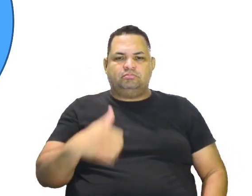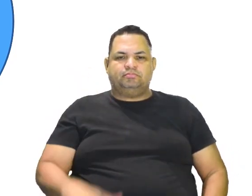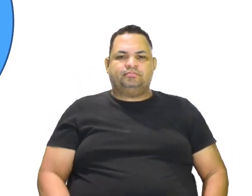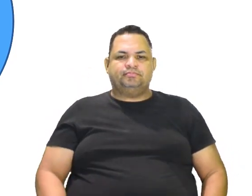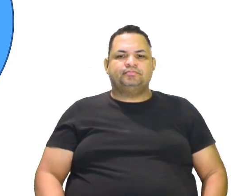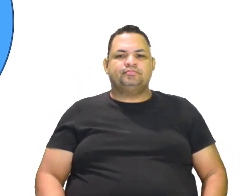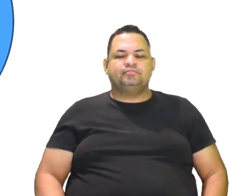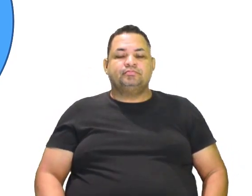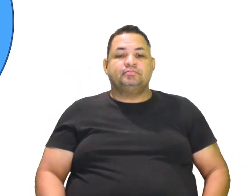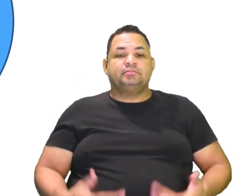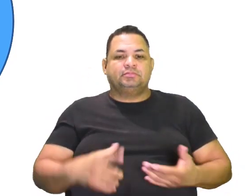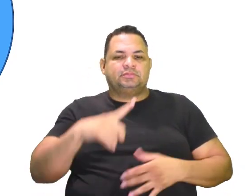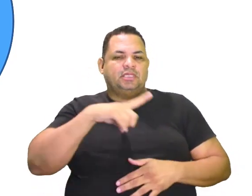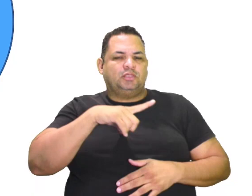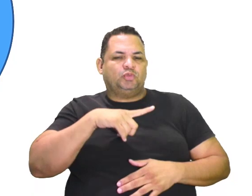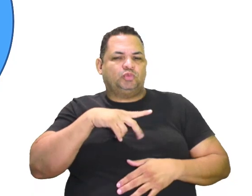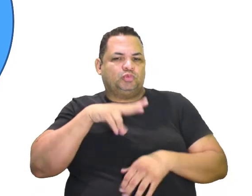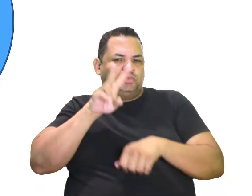que a academia